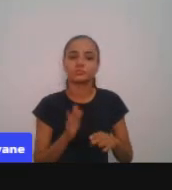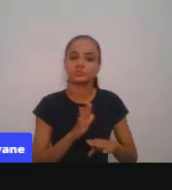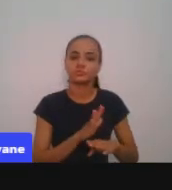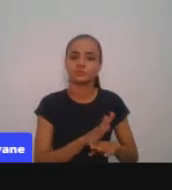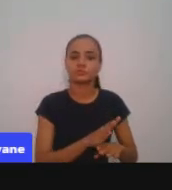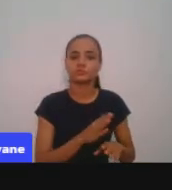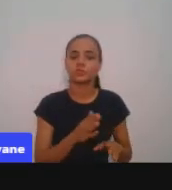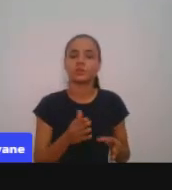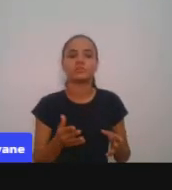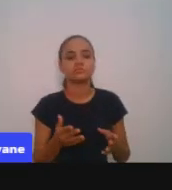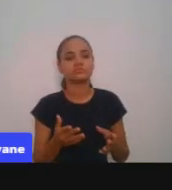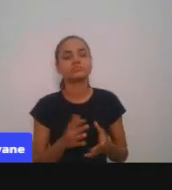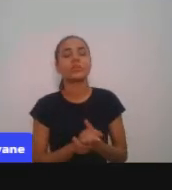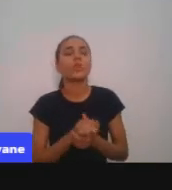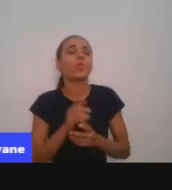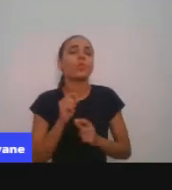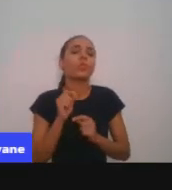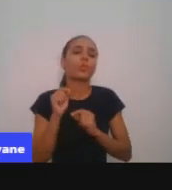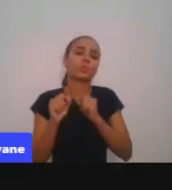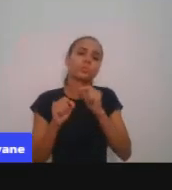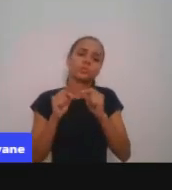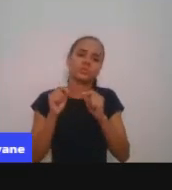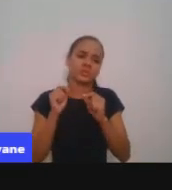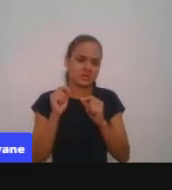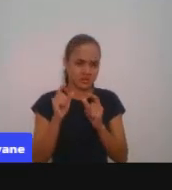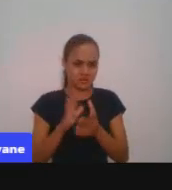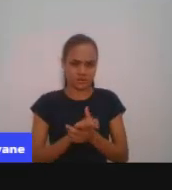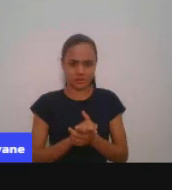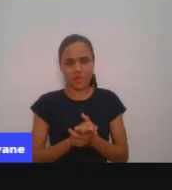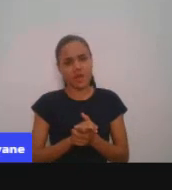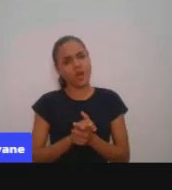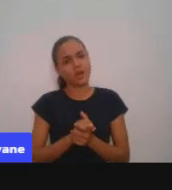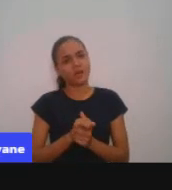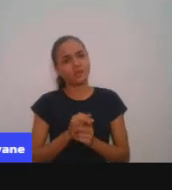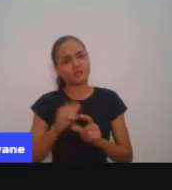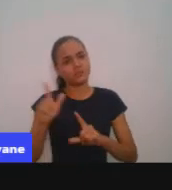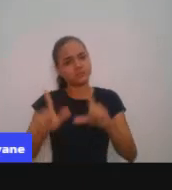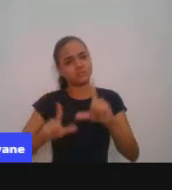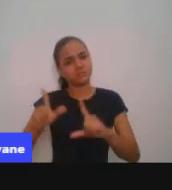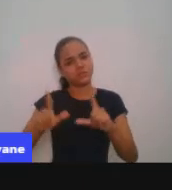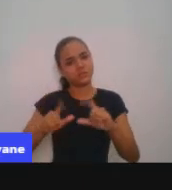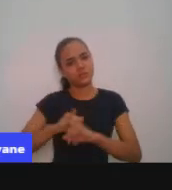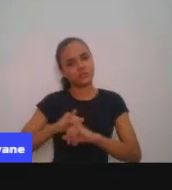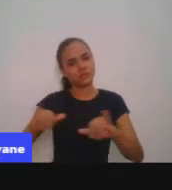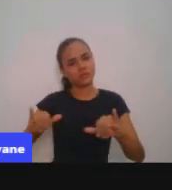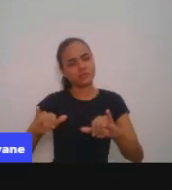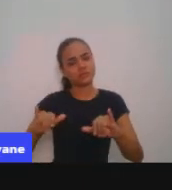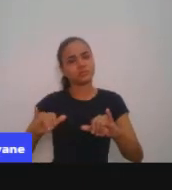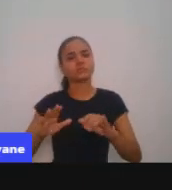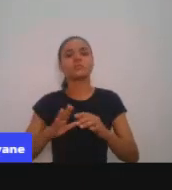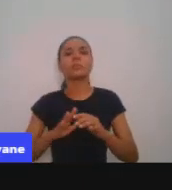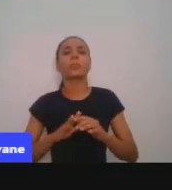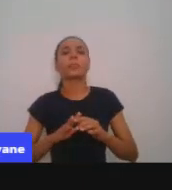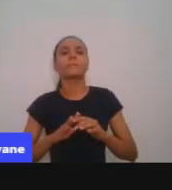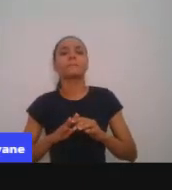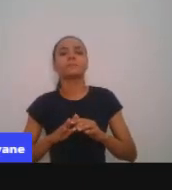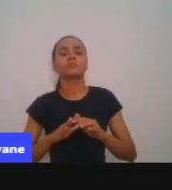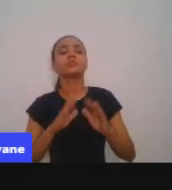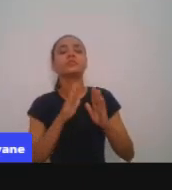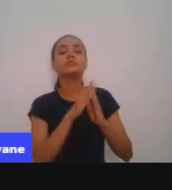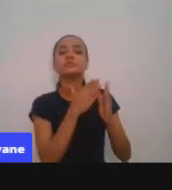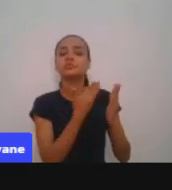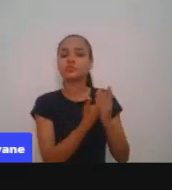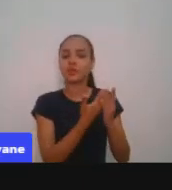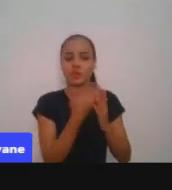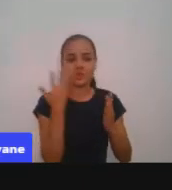foi a mídia noticiando tudo isso, a criança ia para a escola, né, ela conseguiu frequentar a escola por um